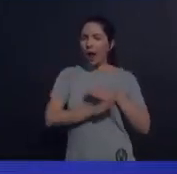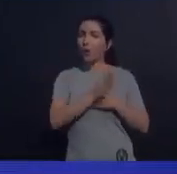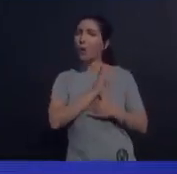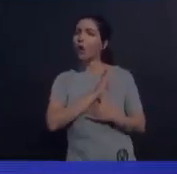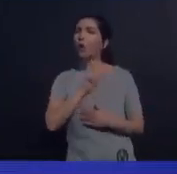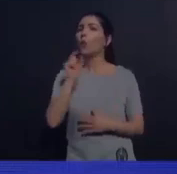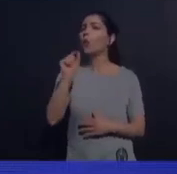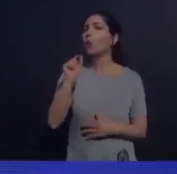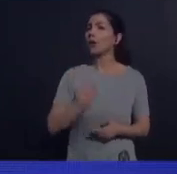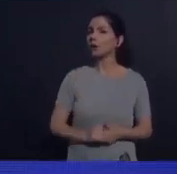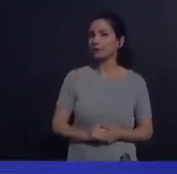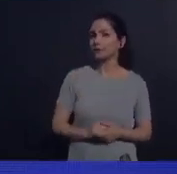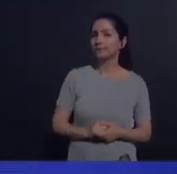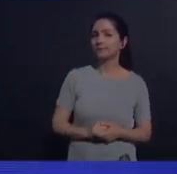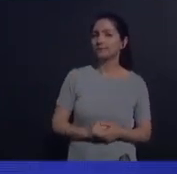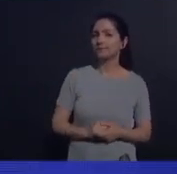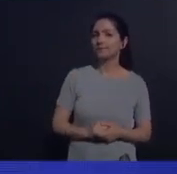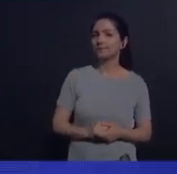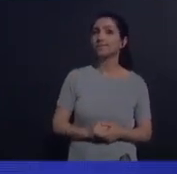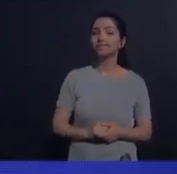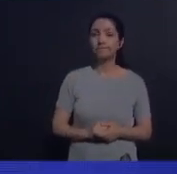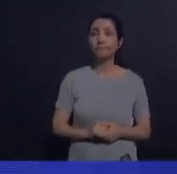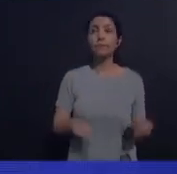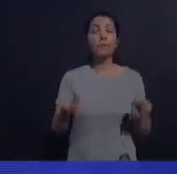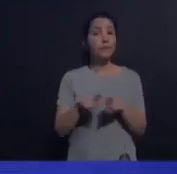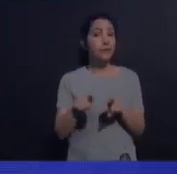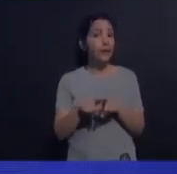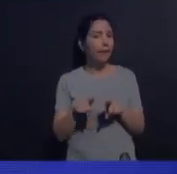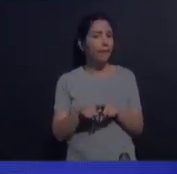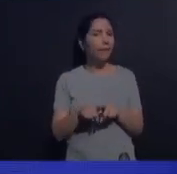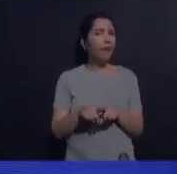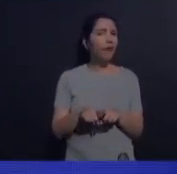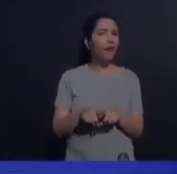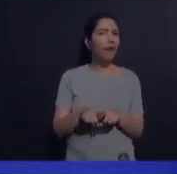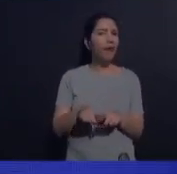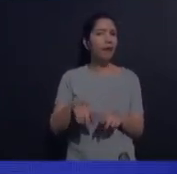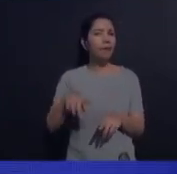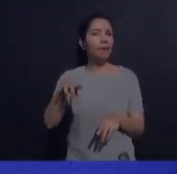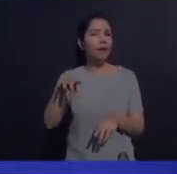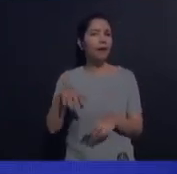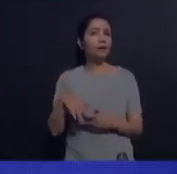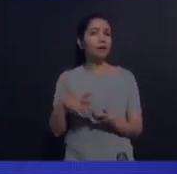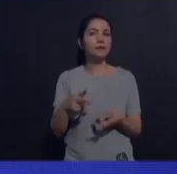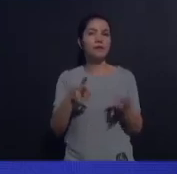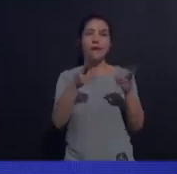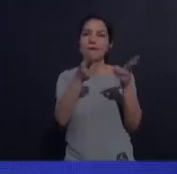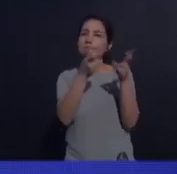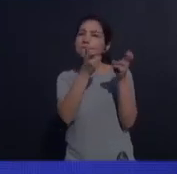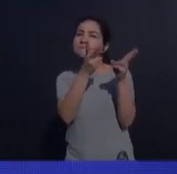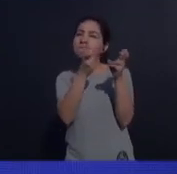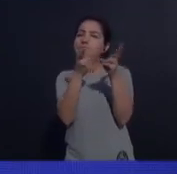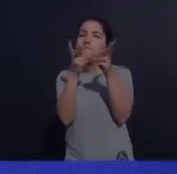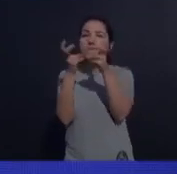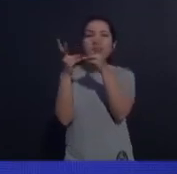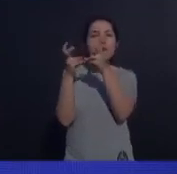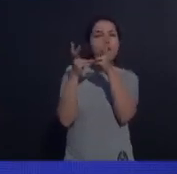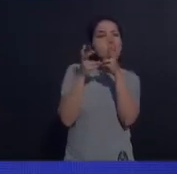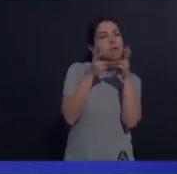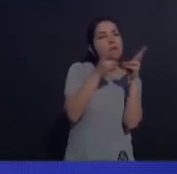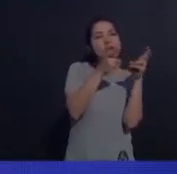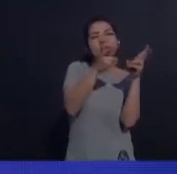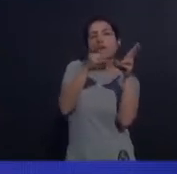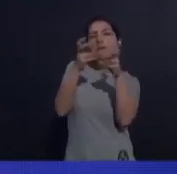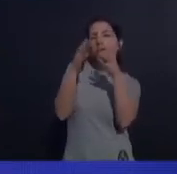coração e também no que temos ouvido e visto e dado mais atenção porque o